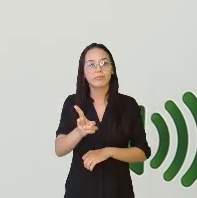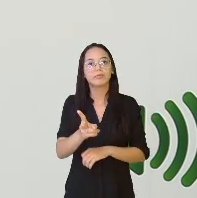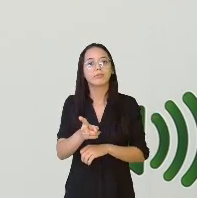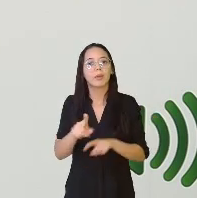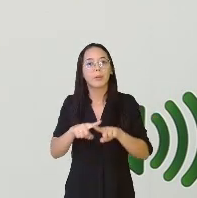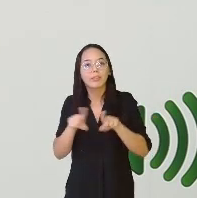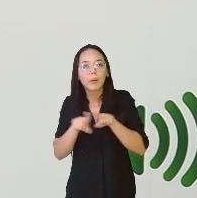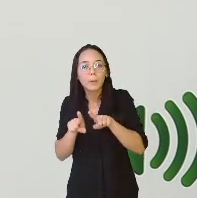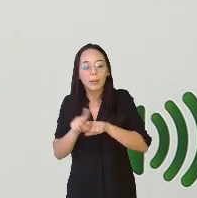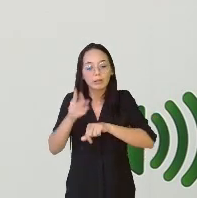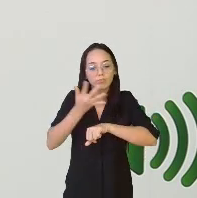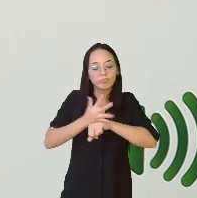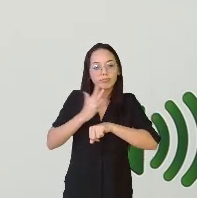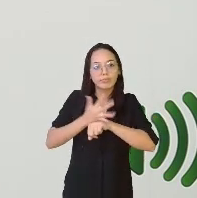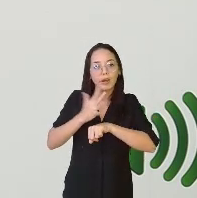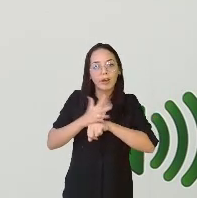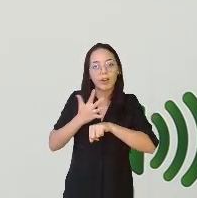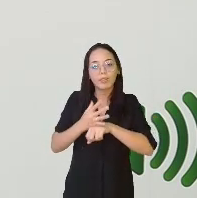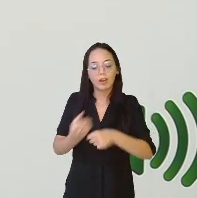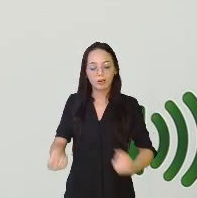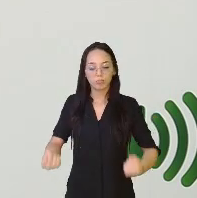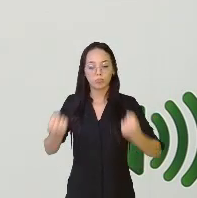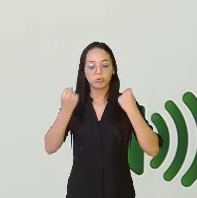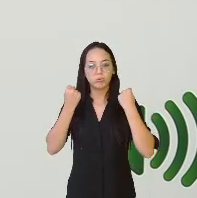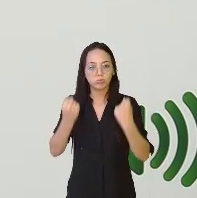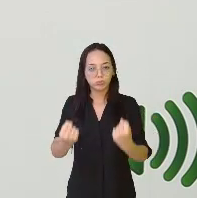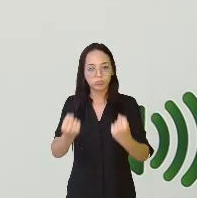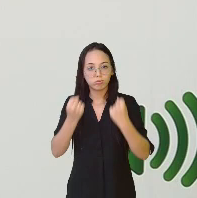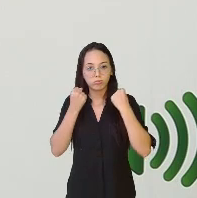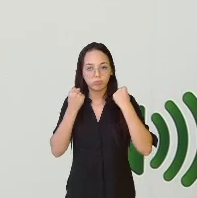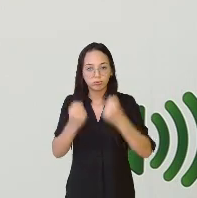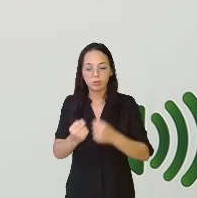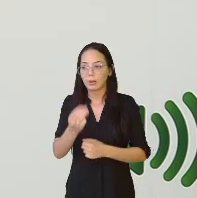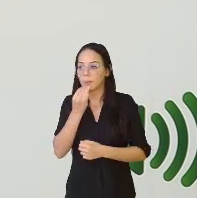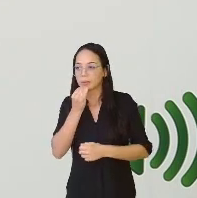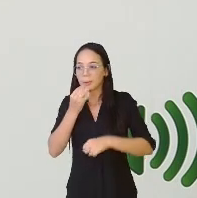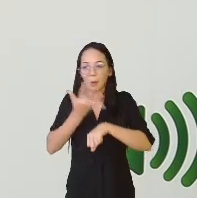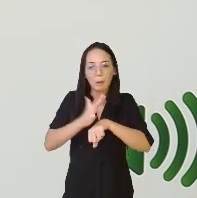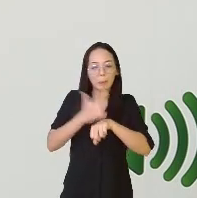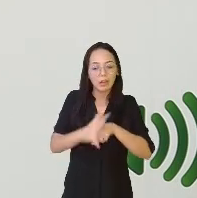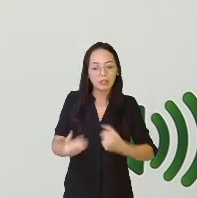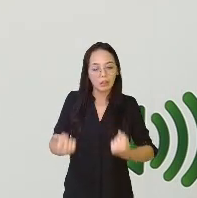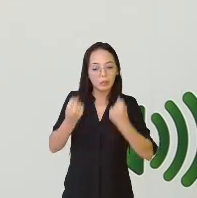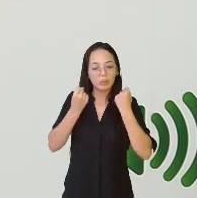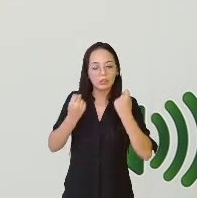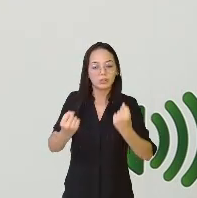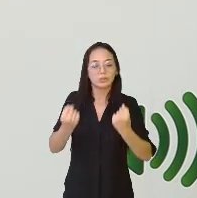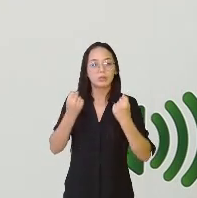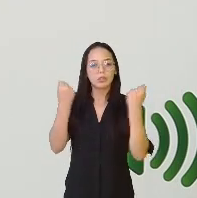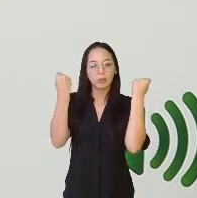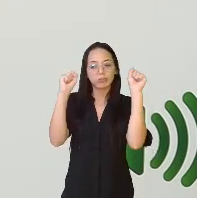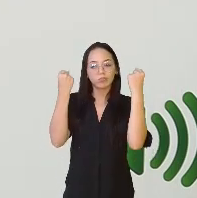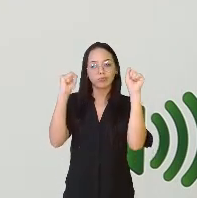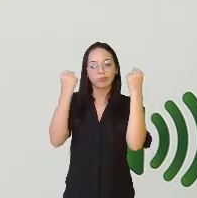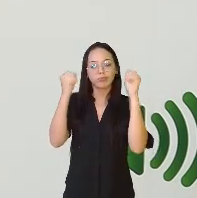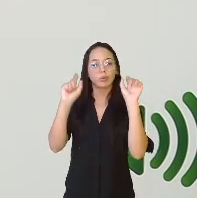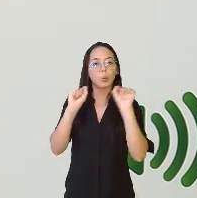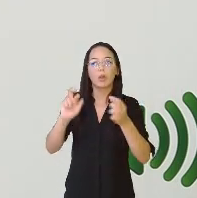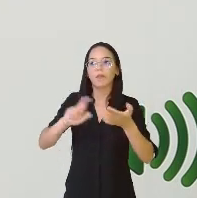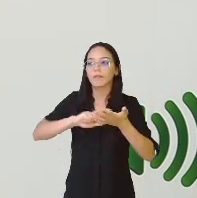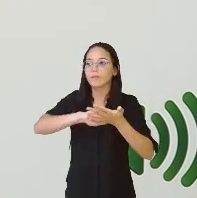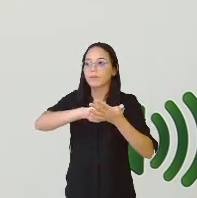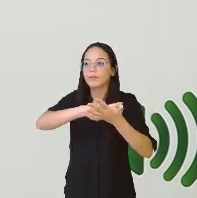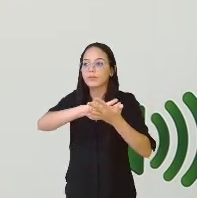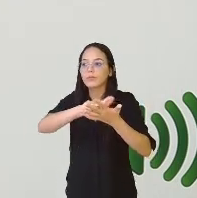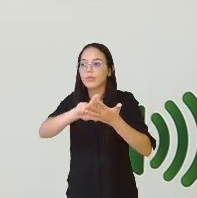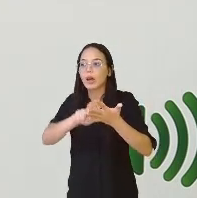das práticas de educação física. Quando eu falo práticas de educação física, são as diversas. É